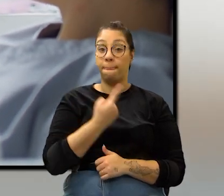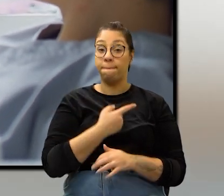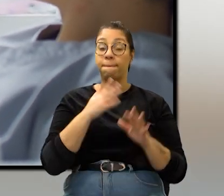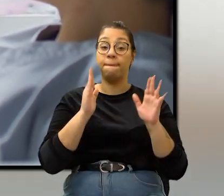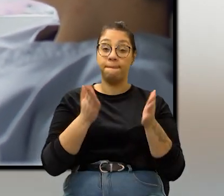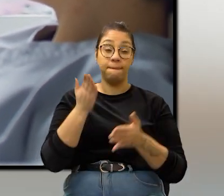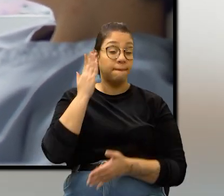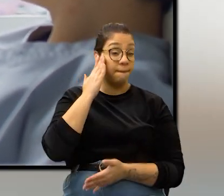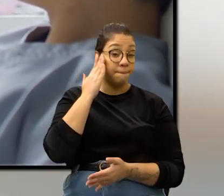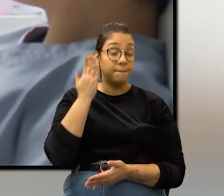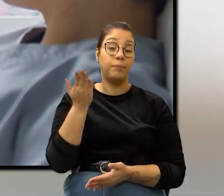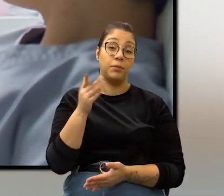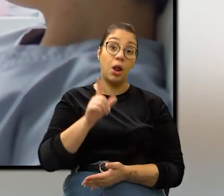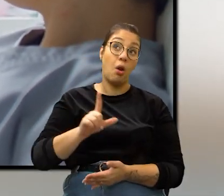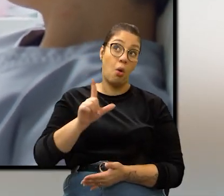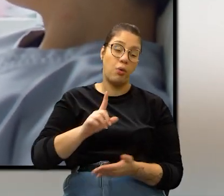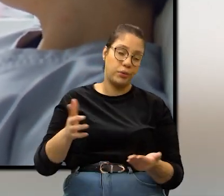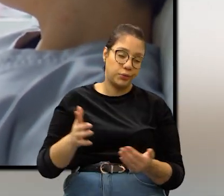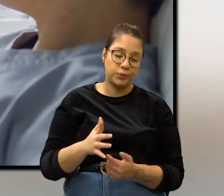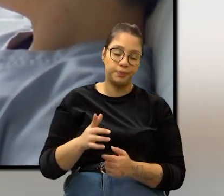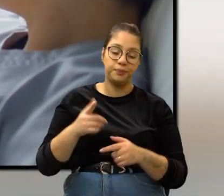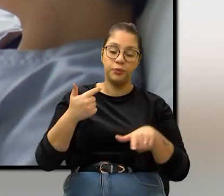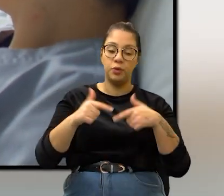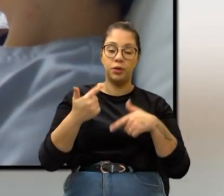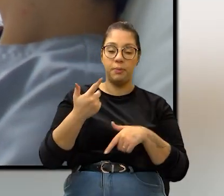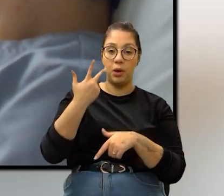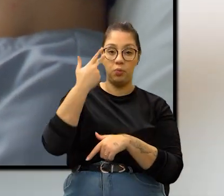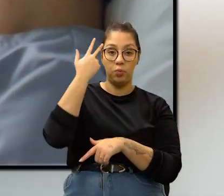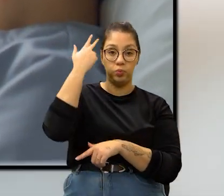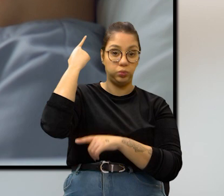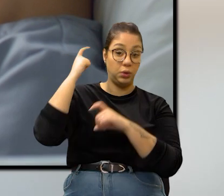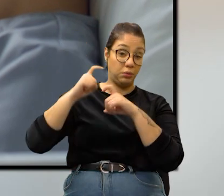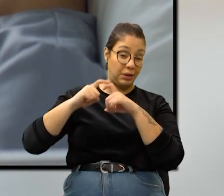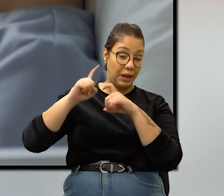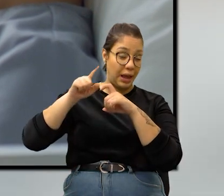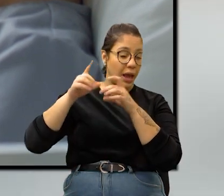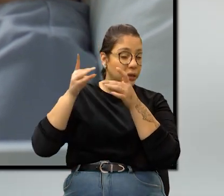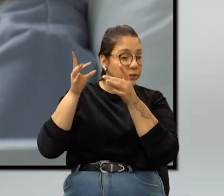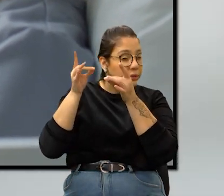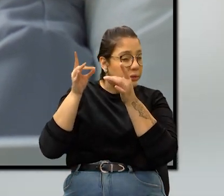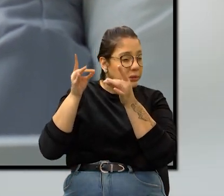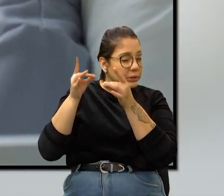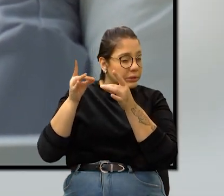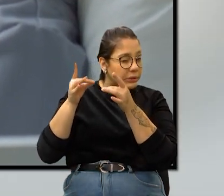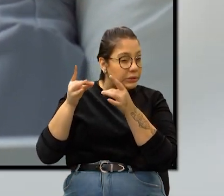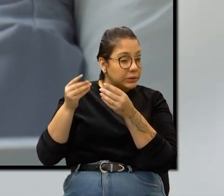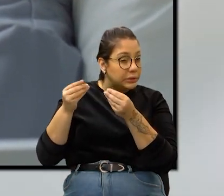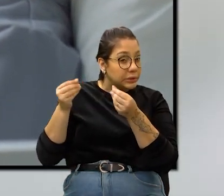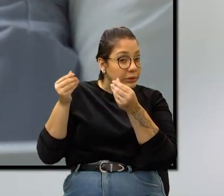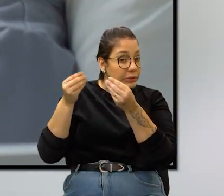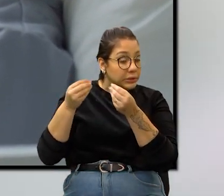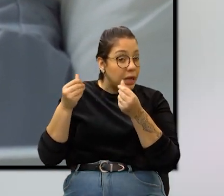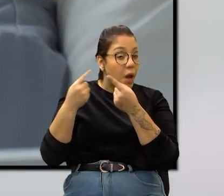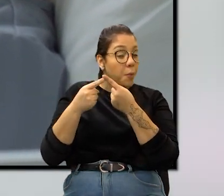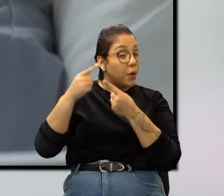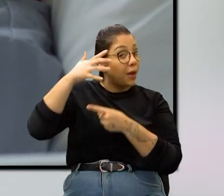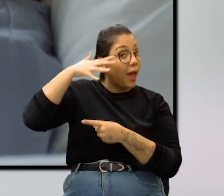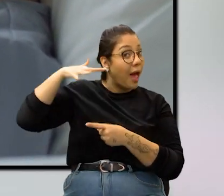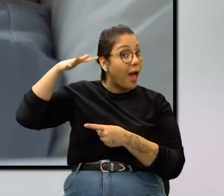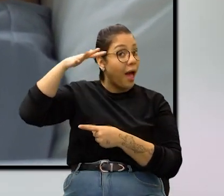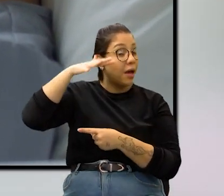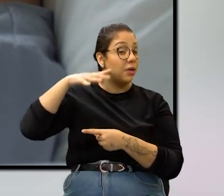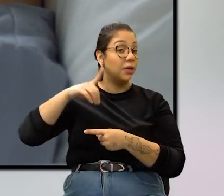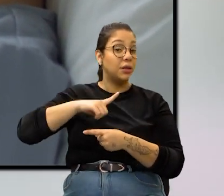Nós sabemos que, lógico, que o trabalho do neurocirurgião é extremamente delicado, né? Nós estamos falando de